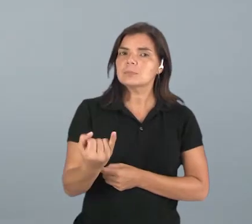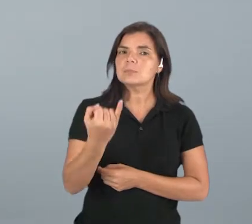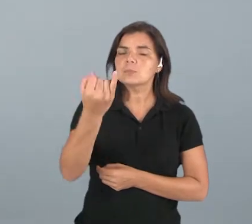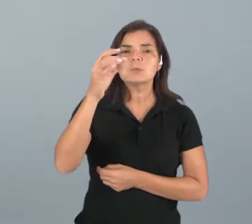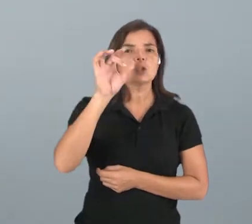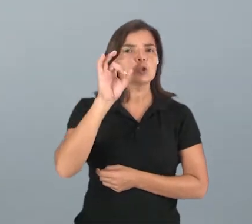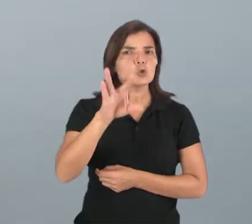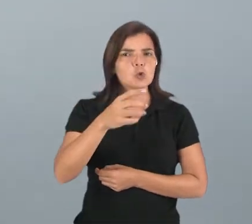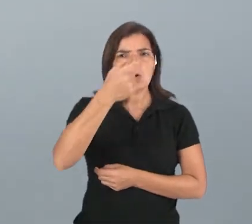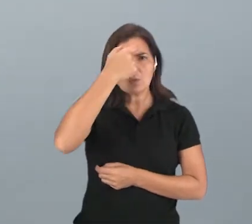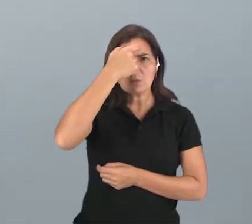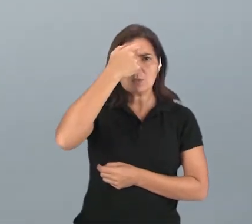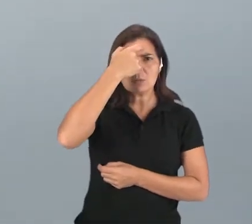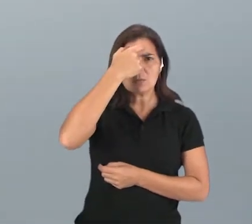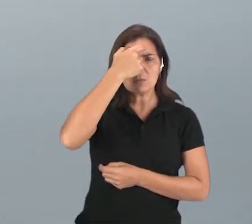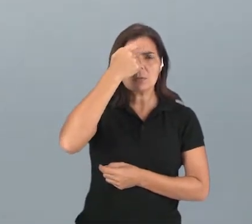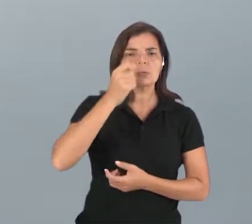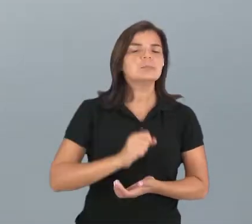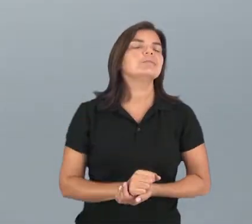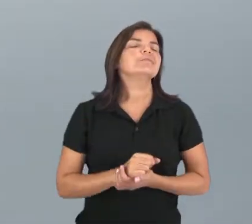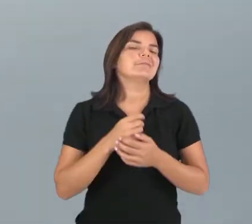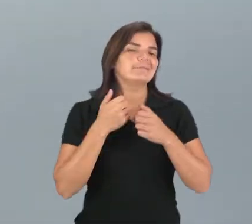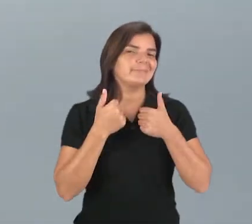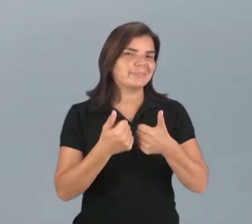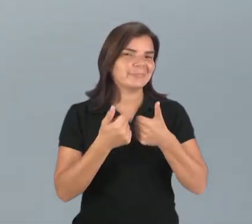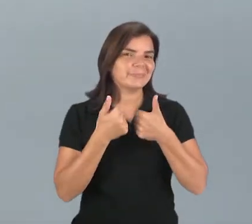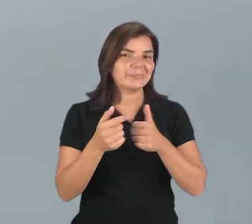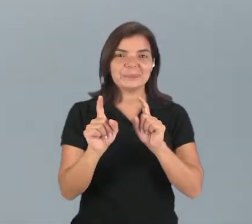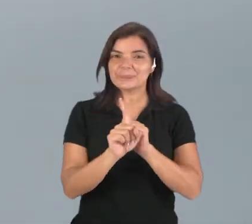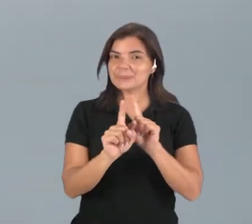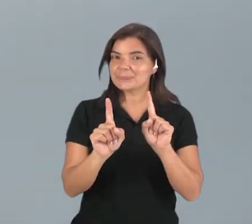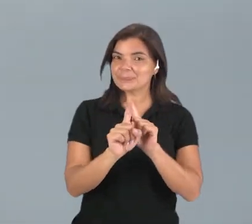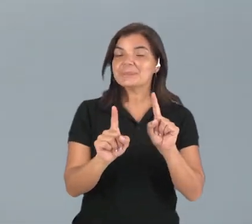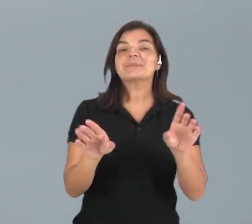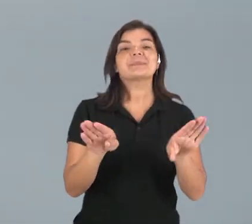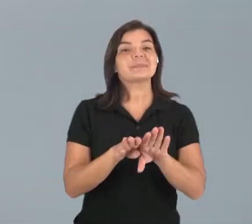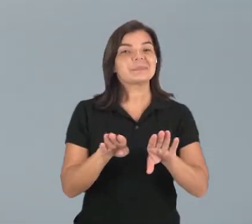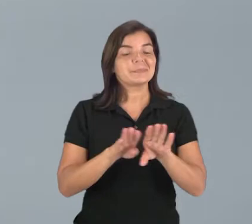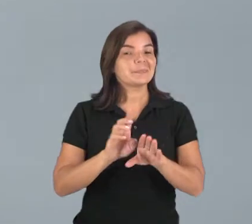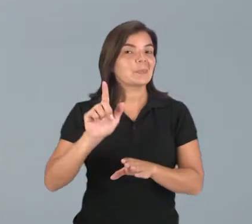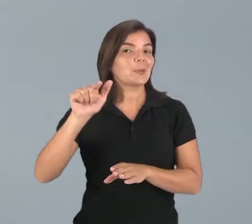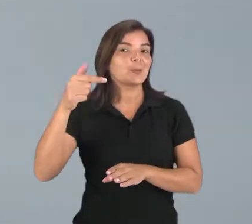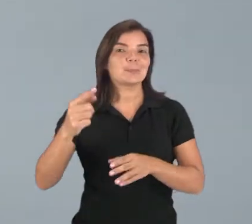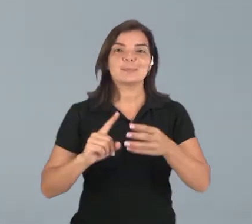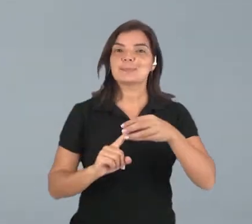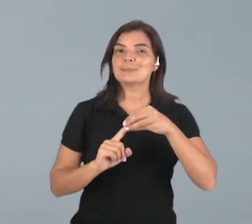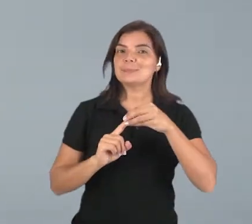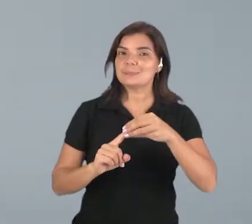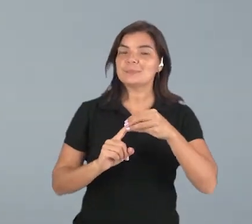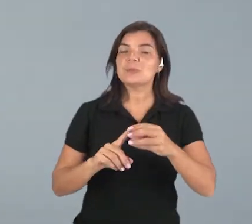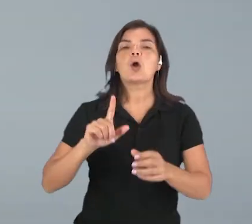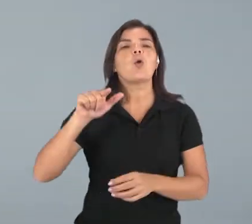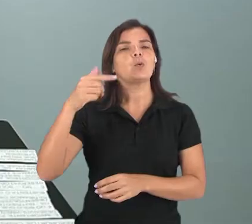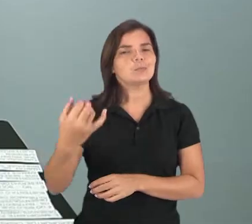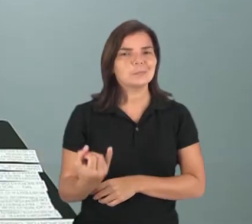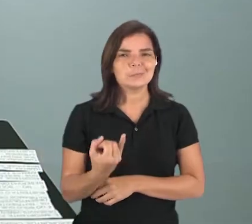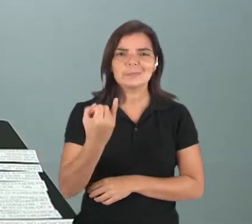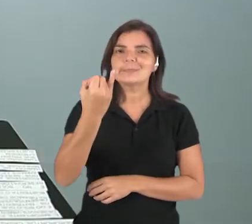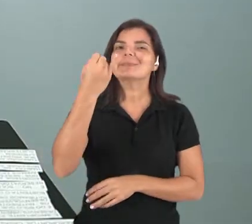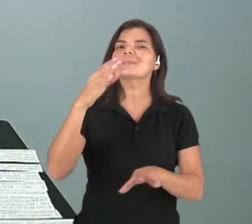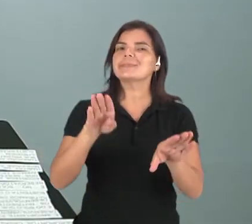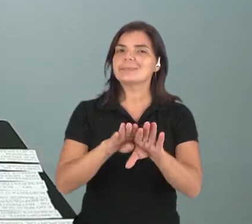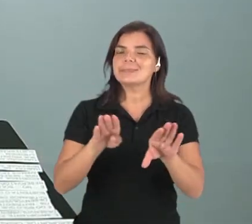importante só para o nosso organismo? Muito bem, não, ela também tem outras funções, outras importâncias,